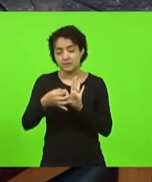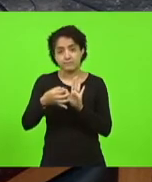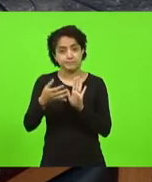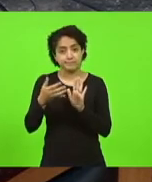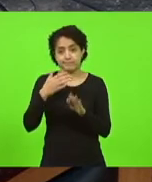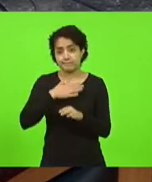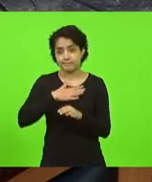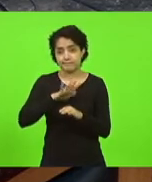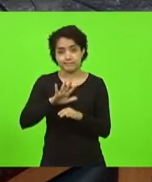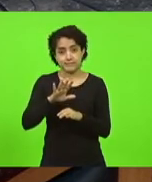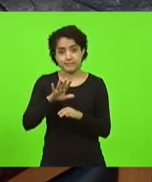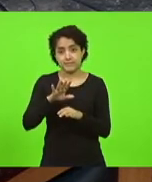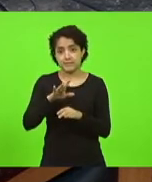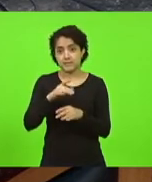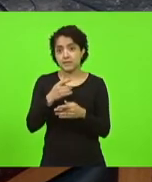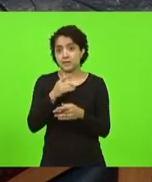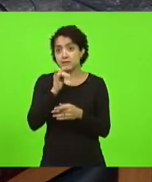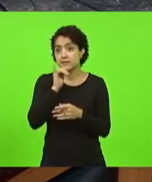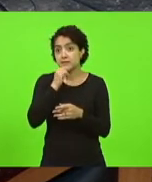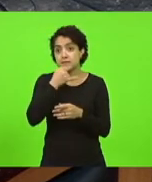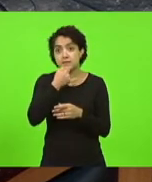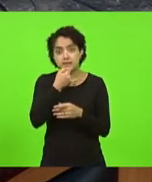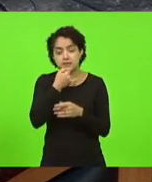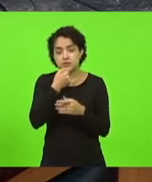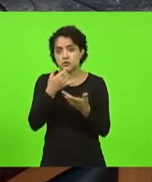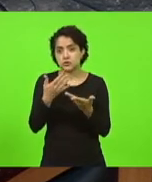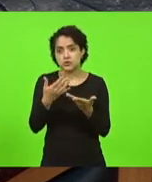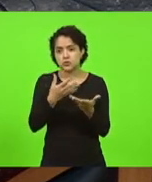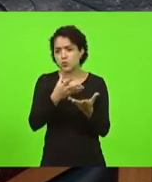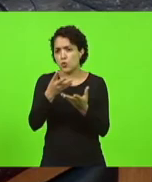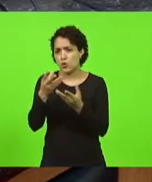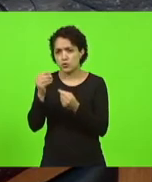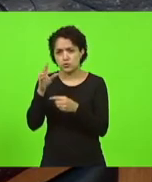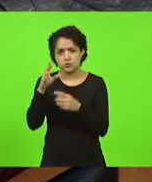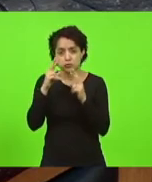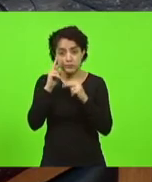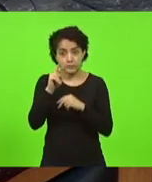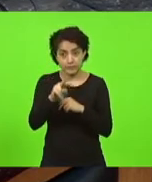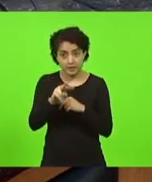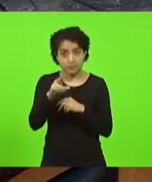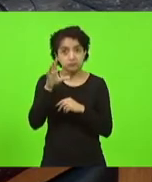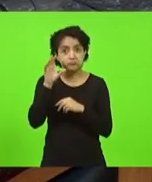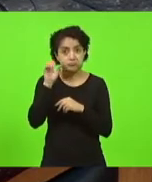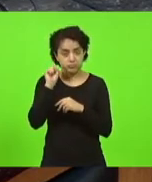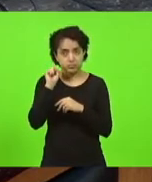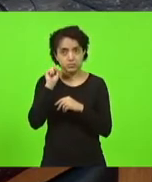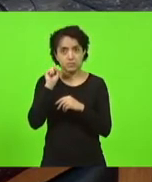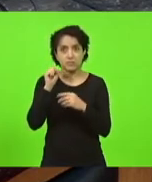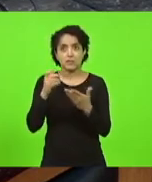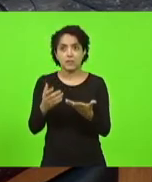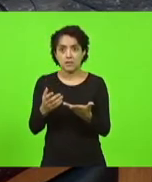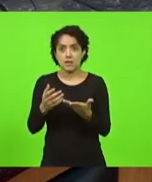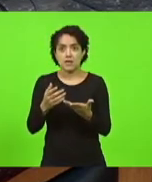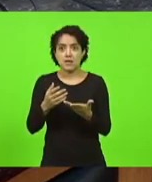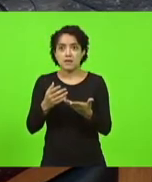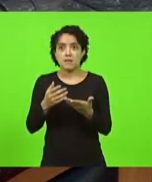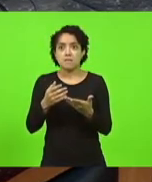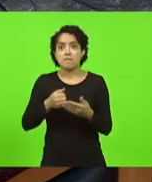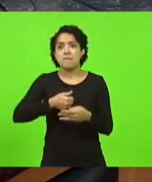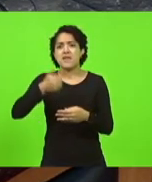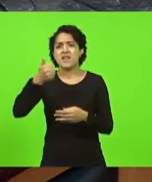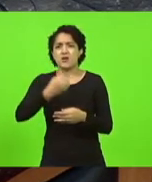foi triste escutar o que todos devem ter escutado, né? É preferível perder a vida do